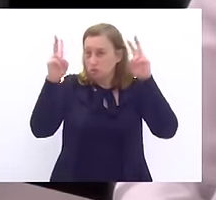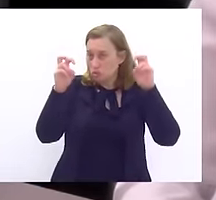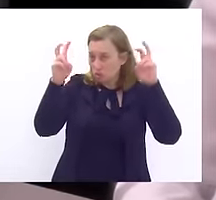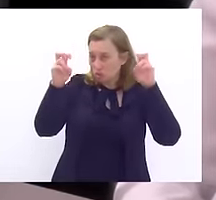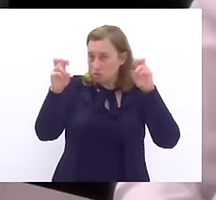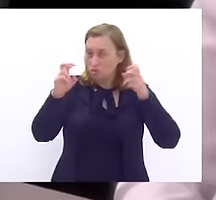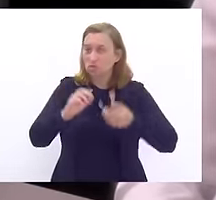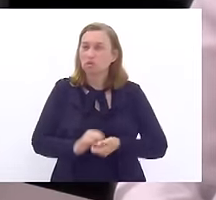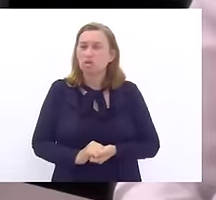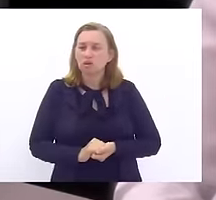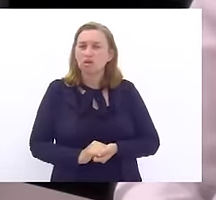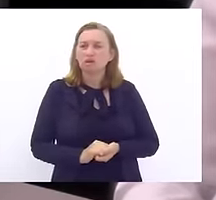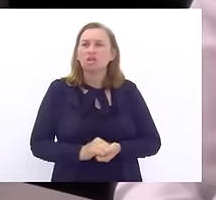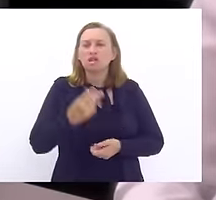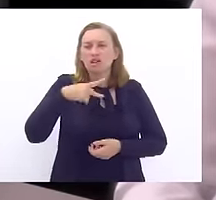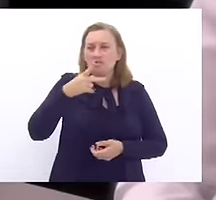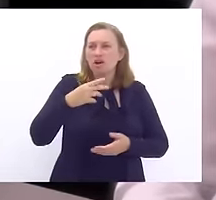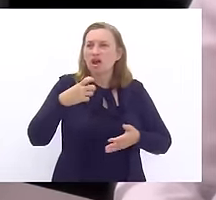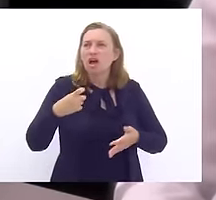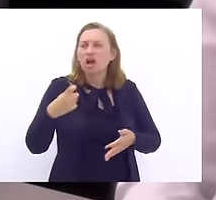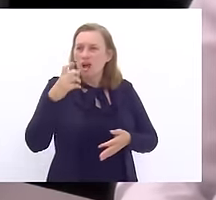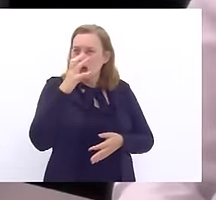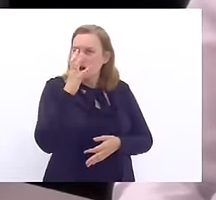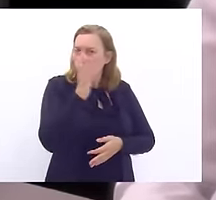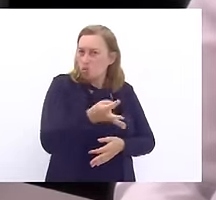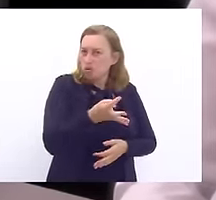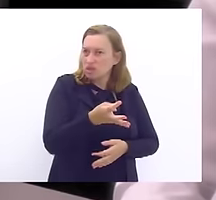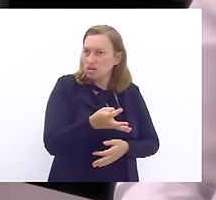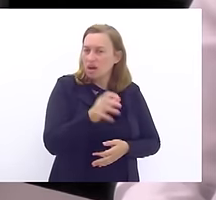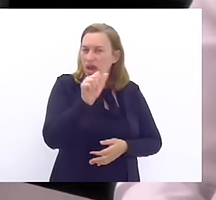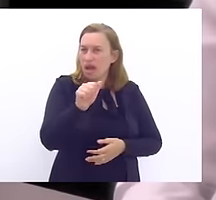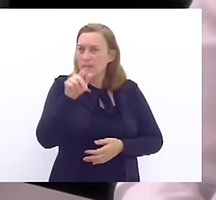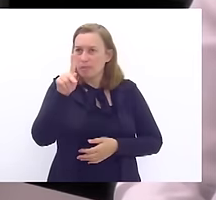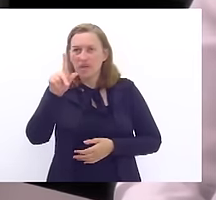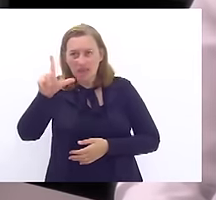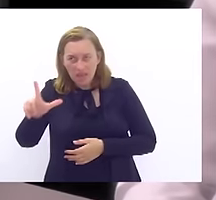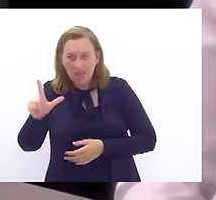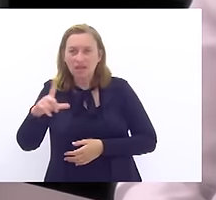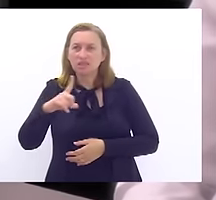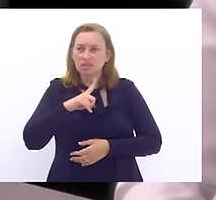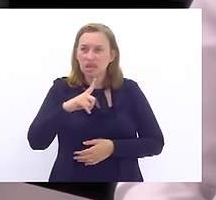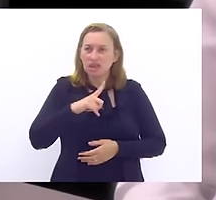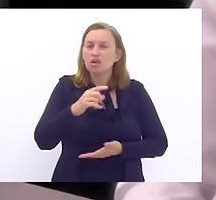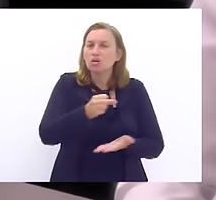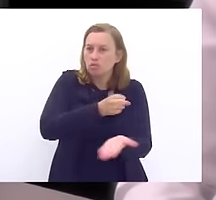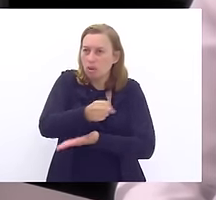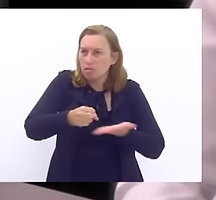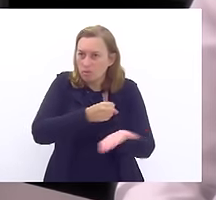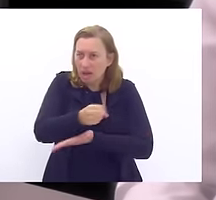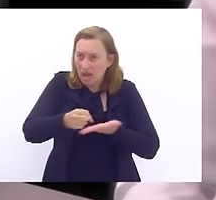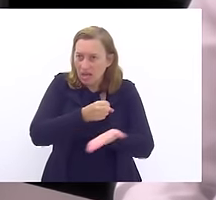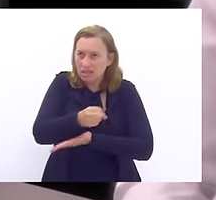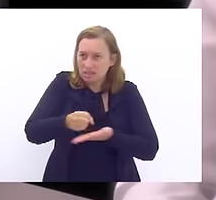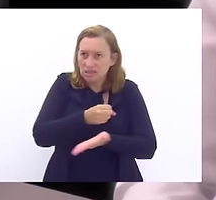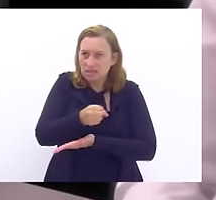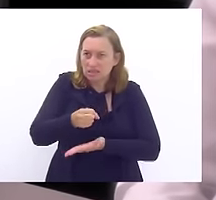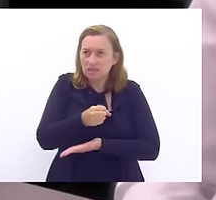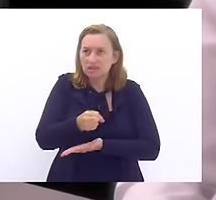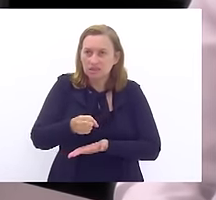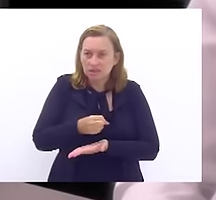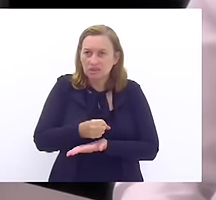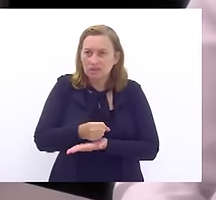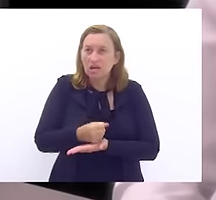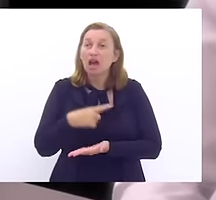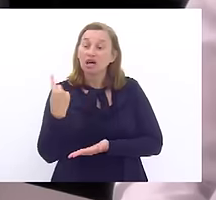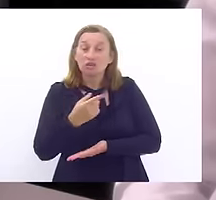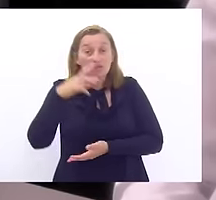e fazem expressas acusações à pele imagina que tem algum lastro alguma base imagina que vai fazer eu já falei que a